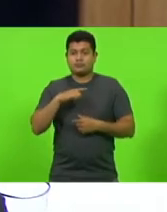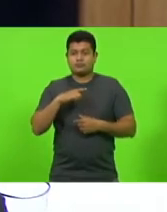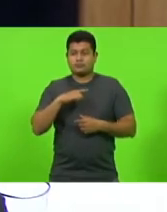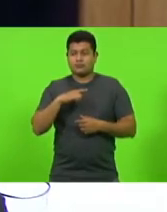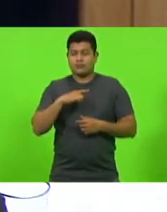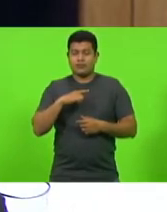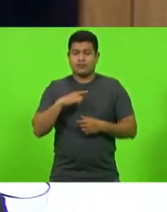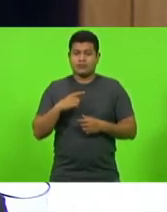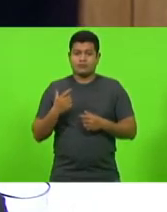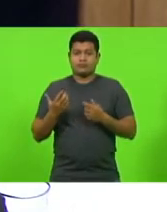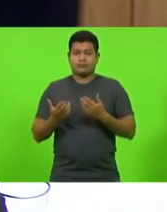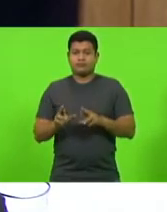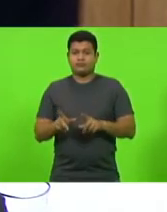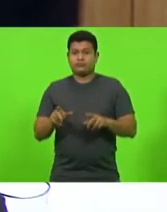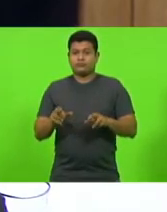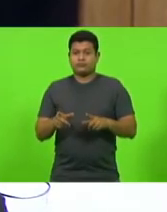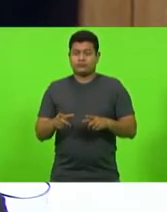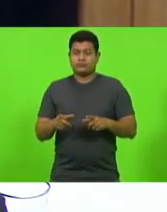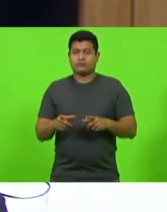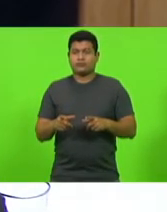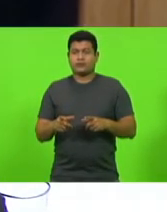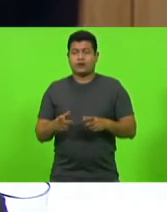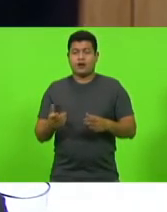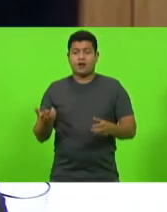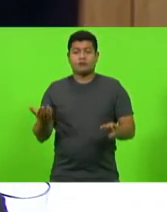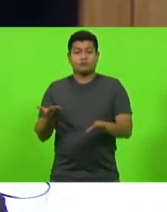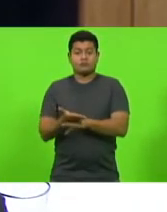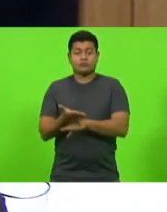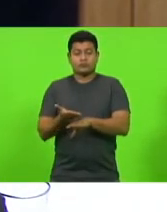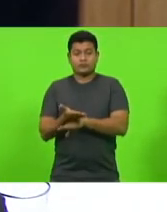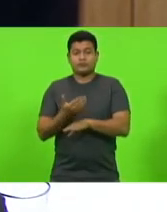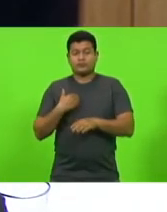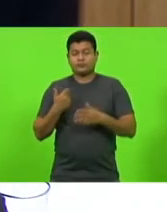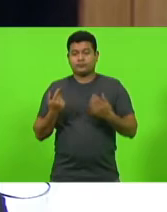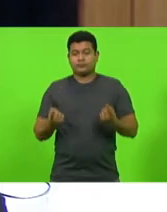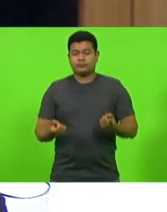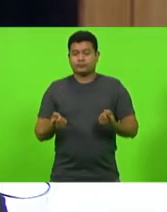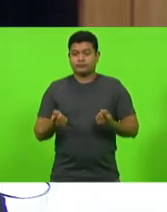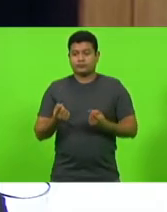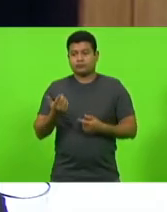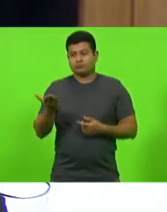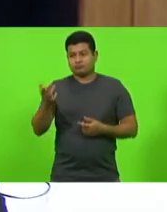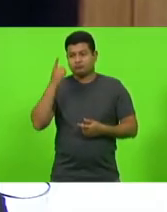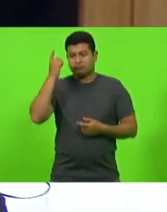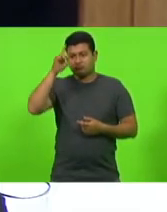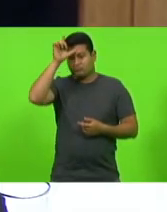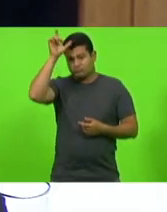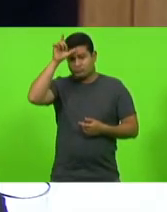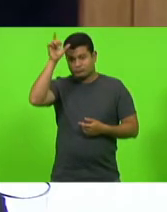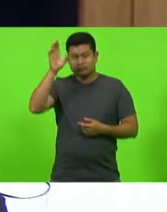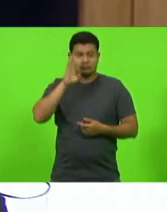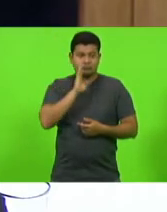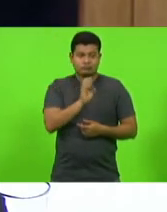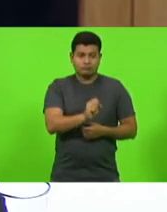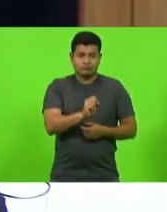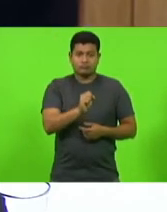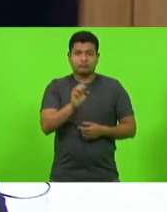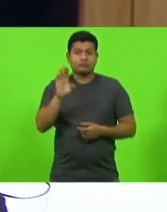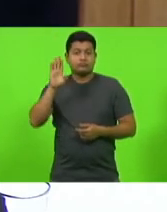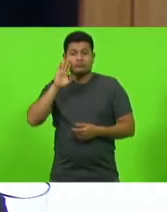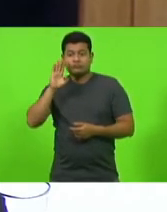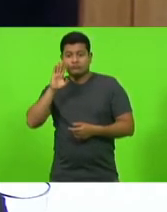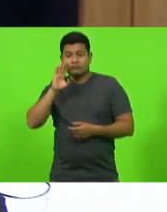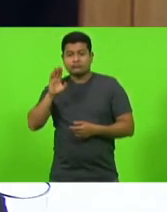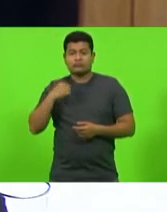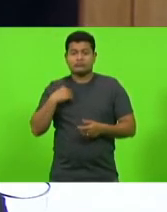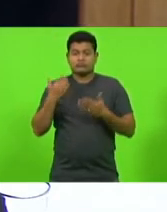estar envolvida. Então, deputado Sargento Lima, deputado Bruno Souza, deputado Nilson Berlanda,